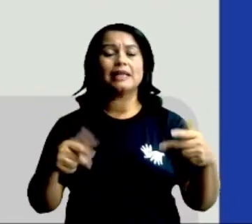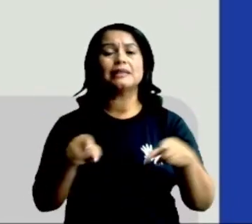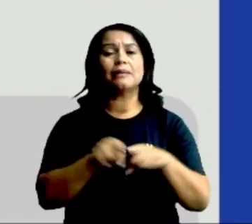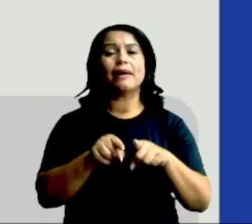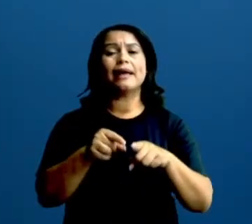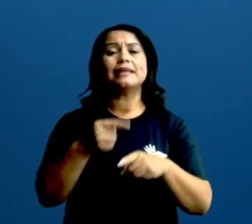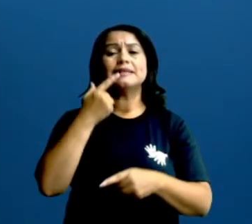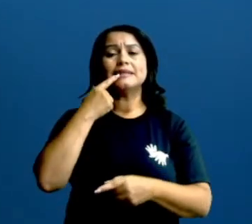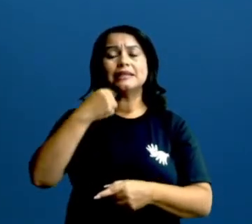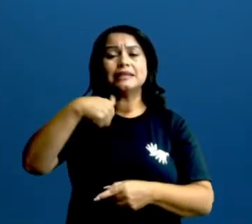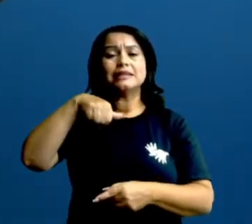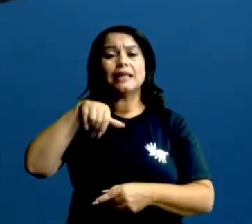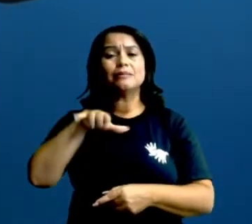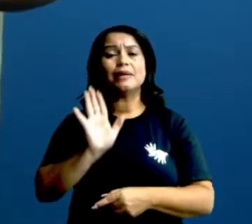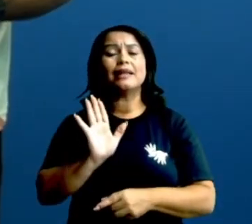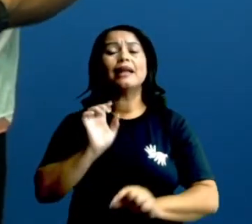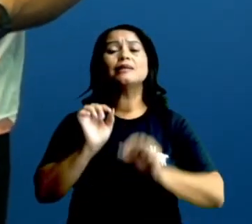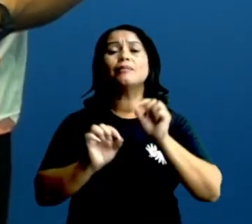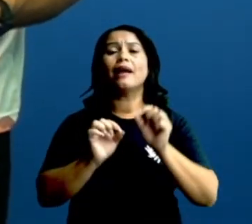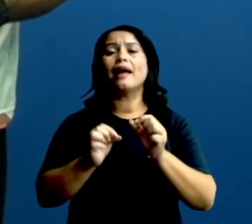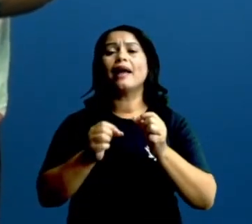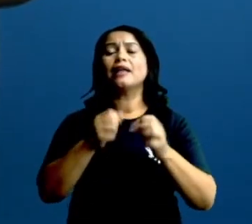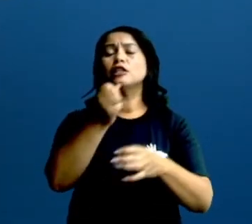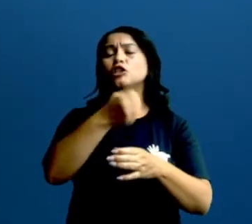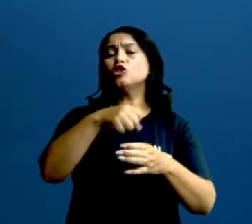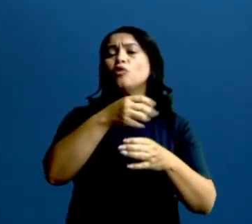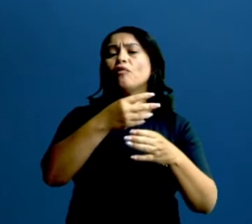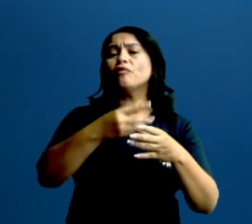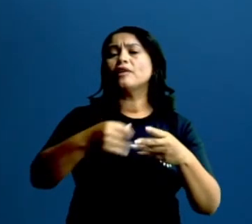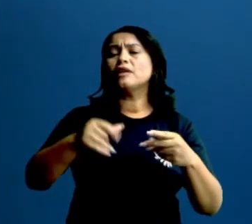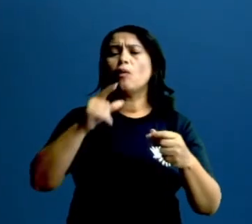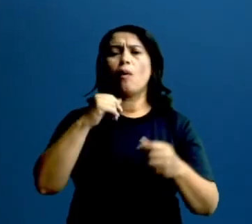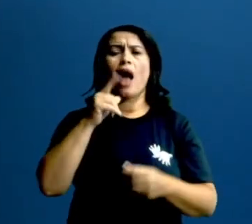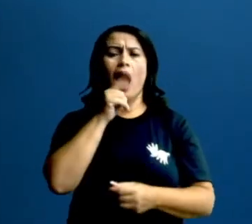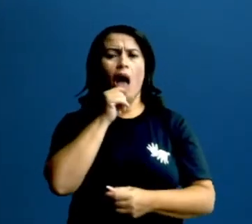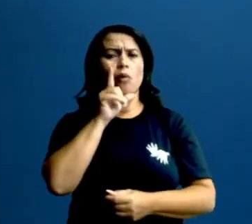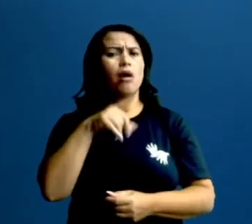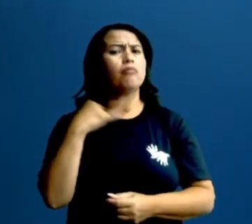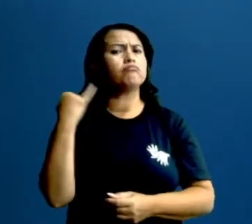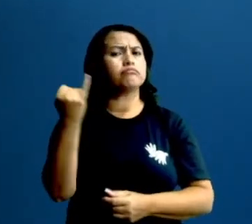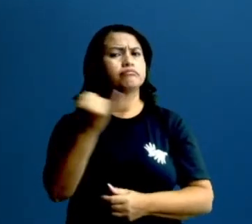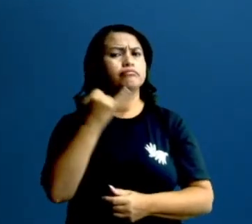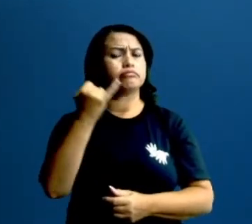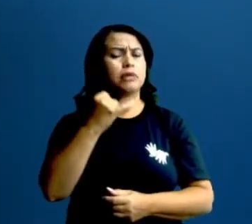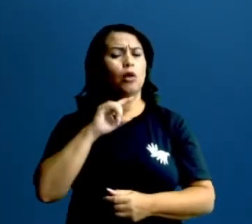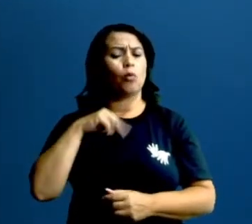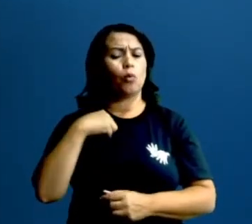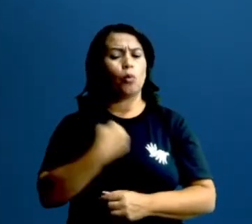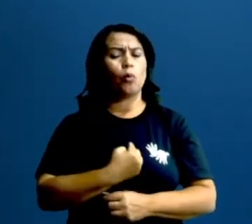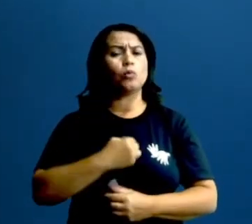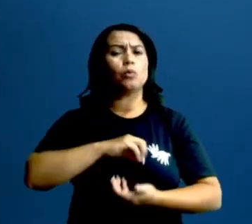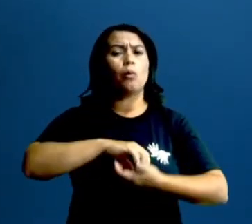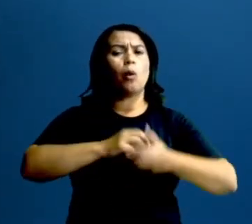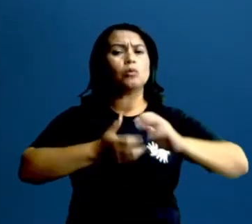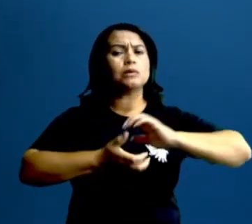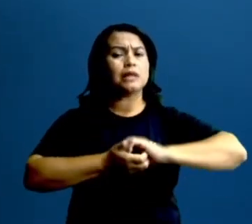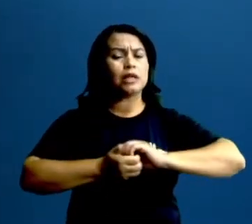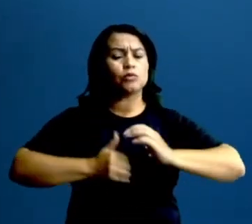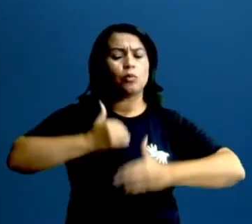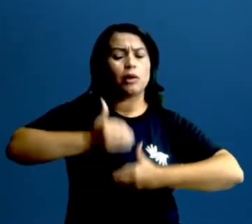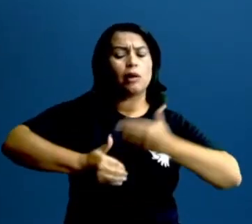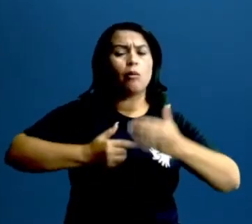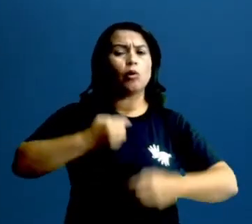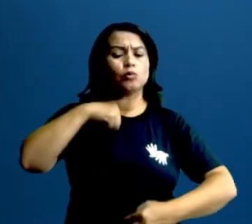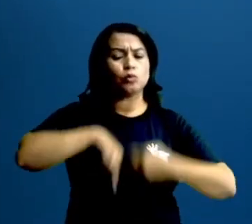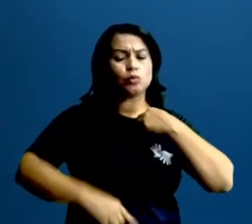dissolvidos nela. Ou seja, como eu tinha falado para vocês, a água é fundamental para o nosso processo metabólico, para o nosso